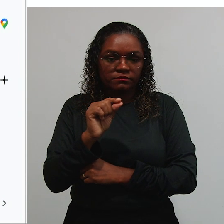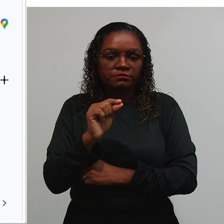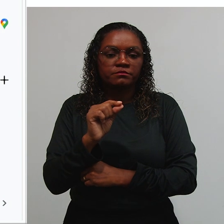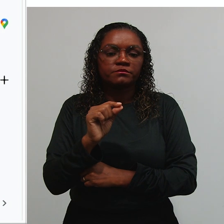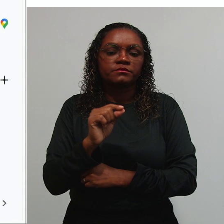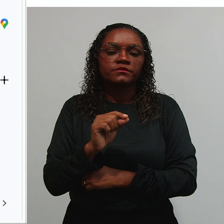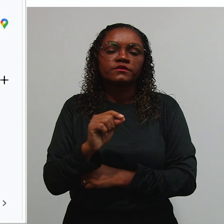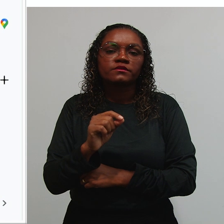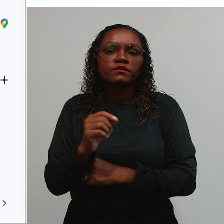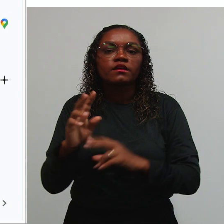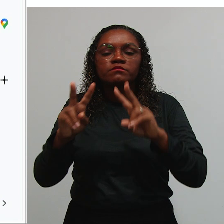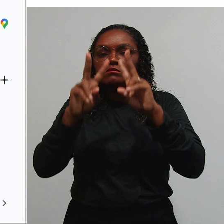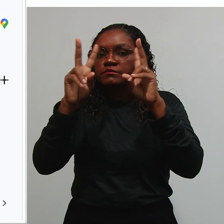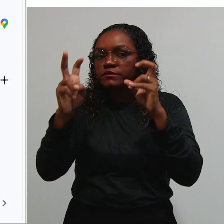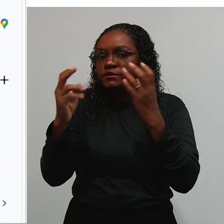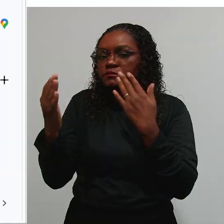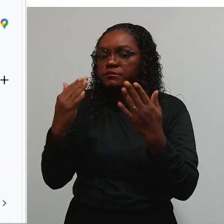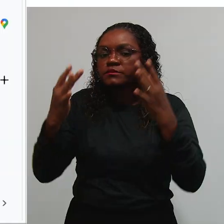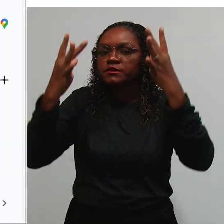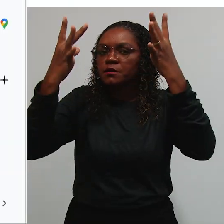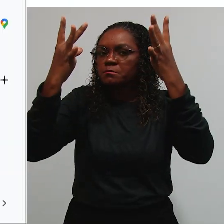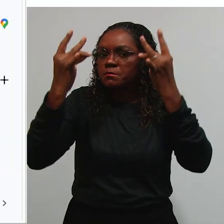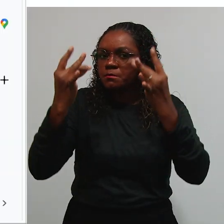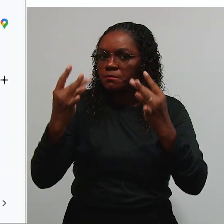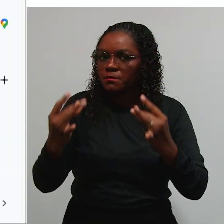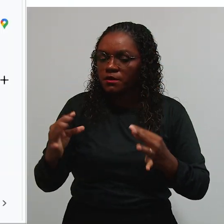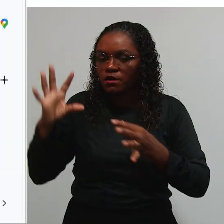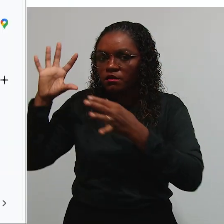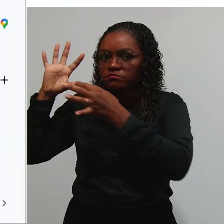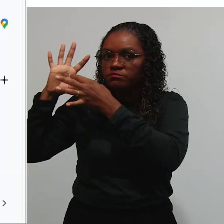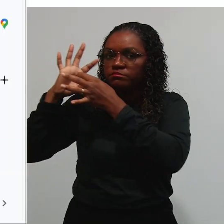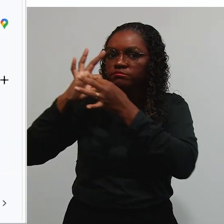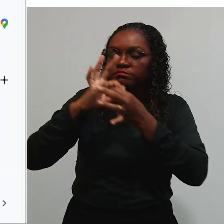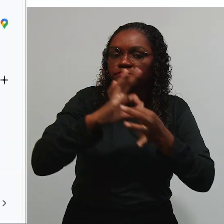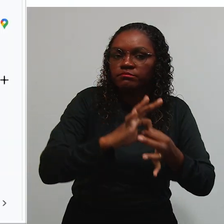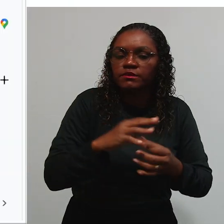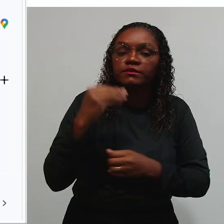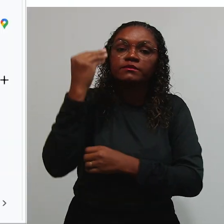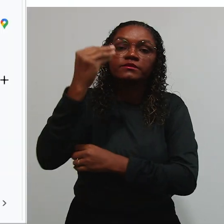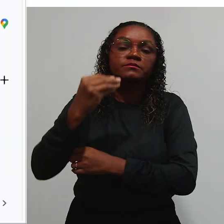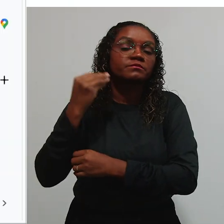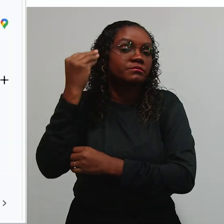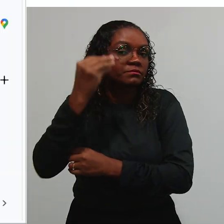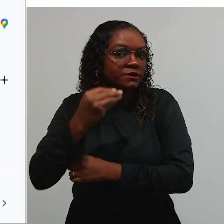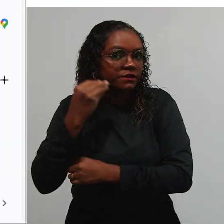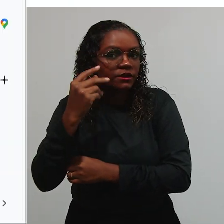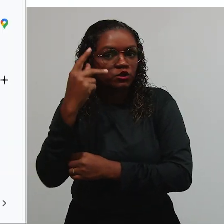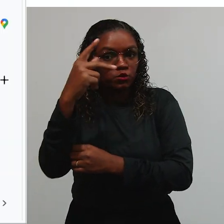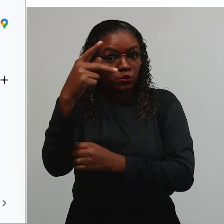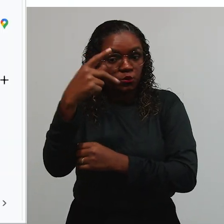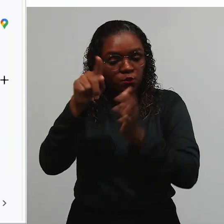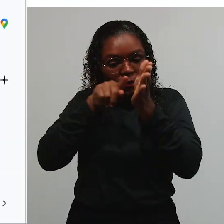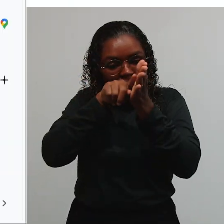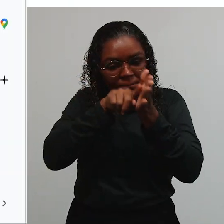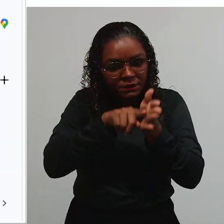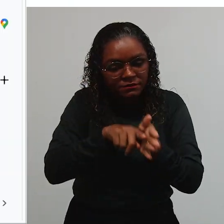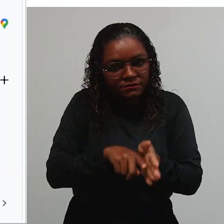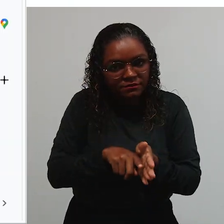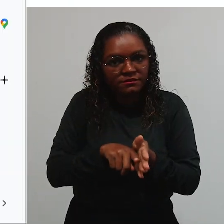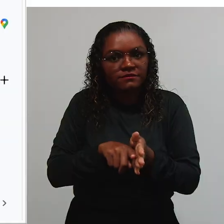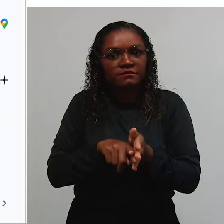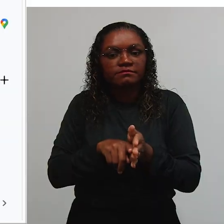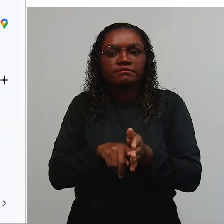literalmente fazer o quê? Discutir, descrever o contexto da experiência que você pesquisou,